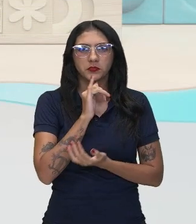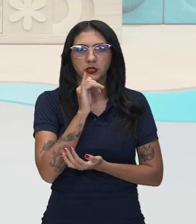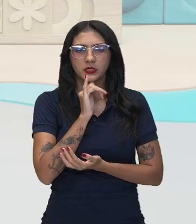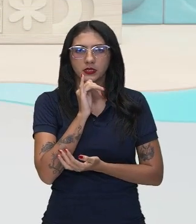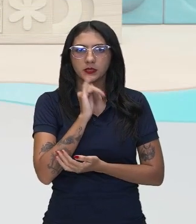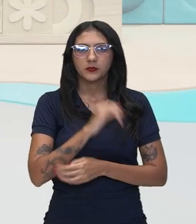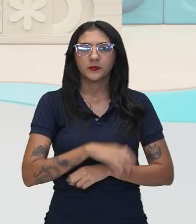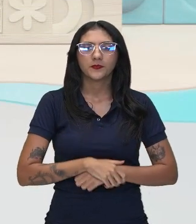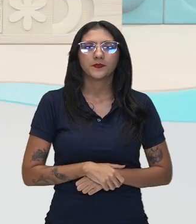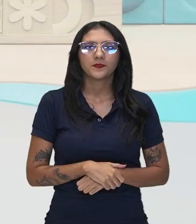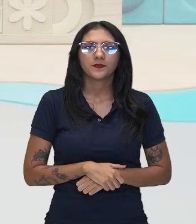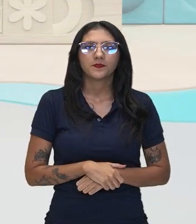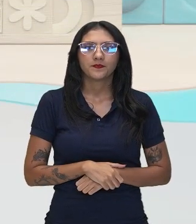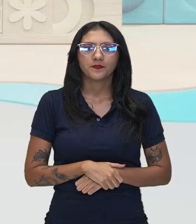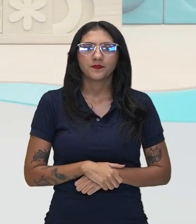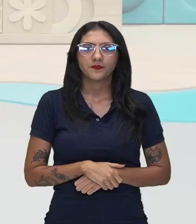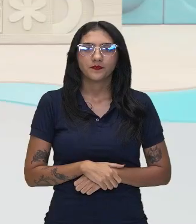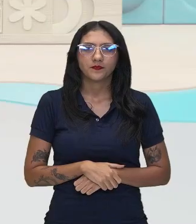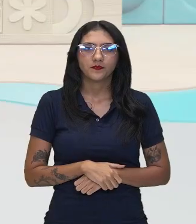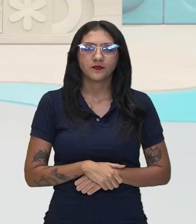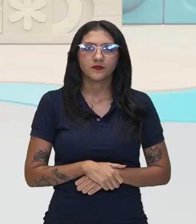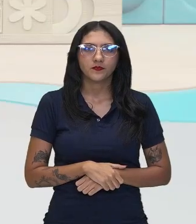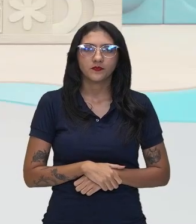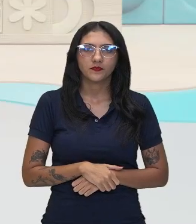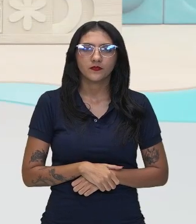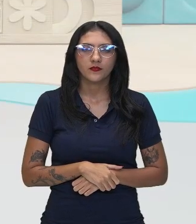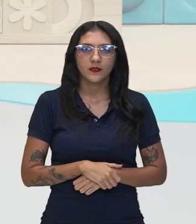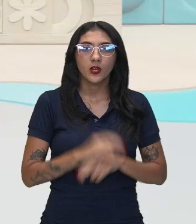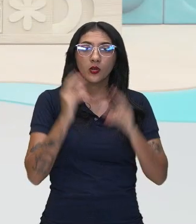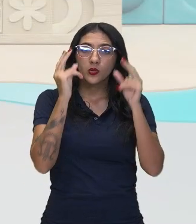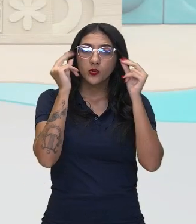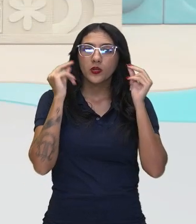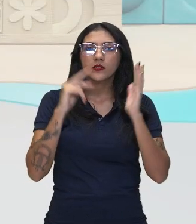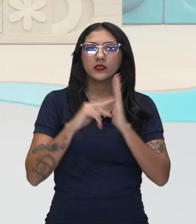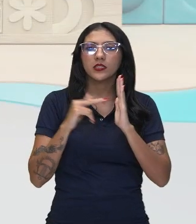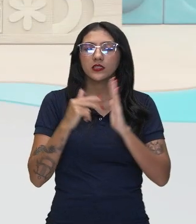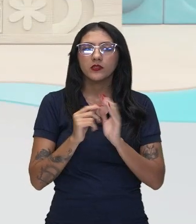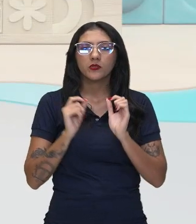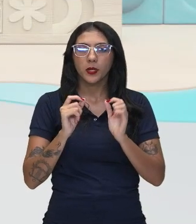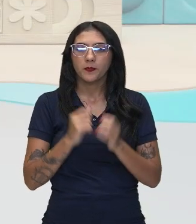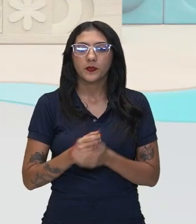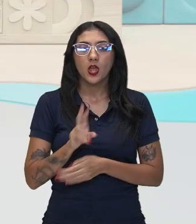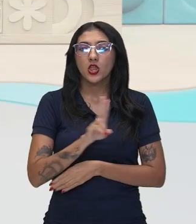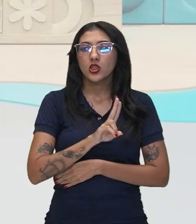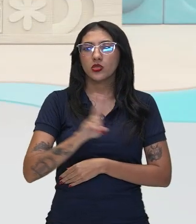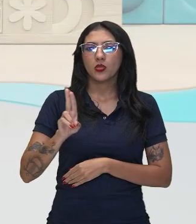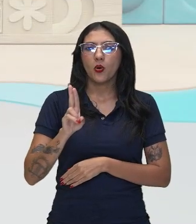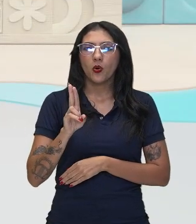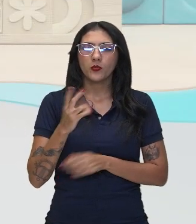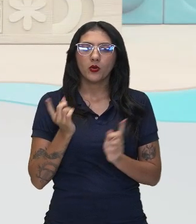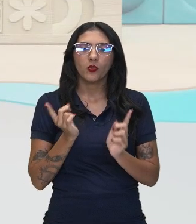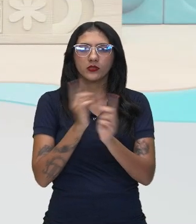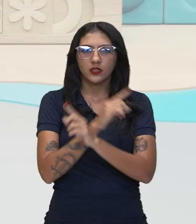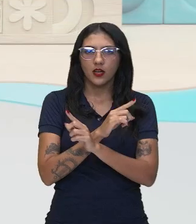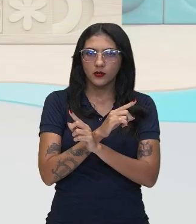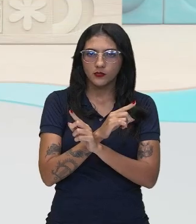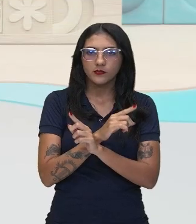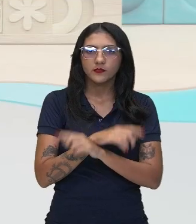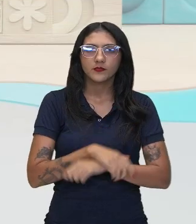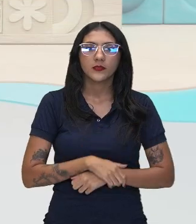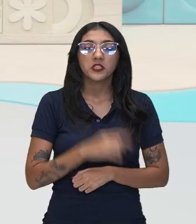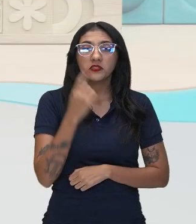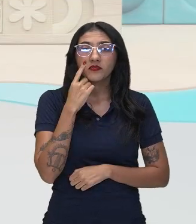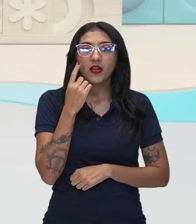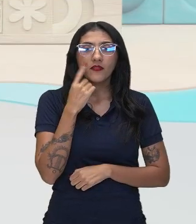vamos lá. Do grego, a palavra antônimo significa nome oposto ou nome contrário. Nós vamos ver um vídeo